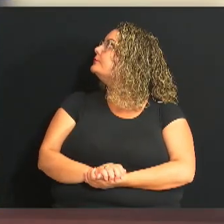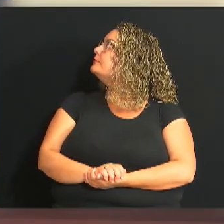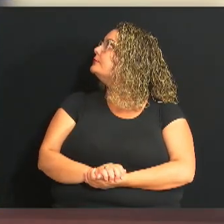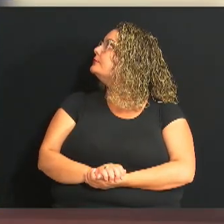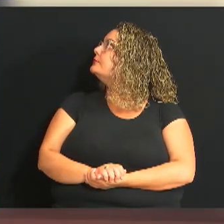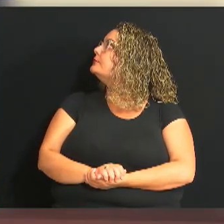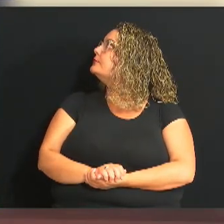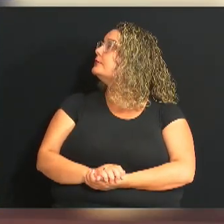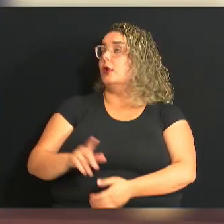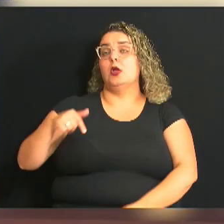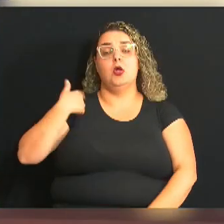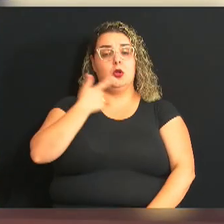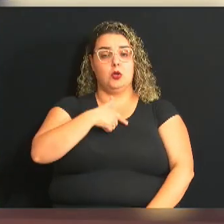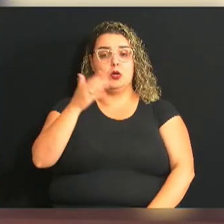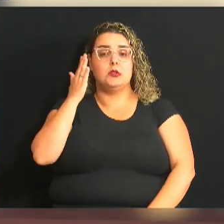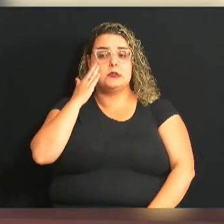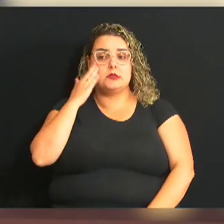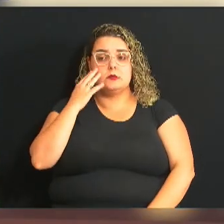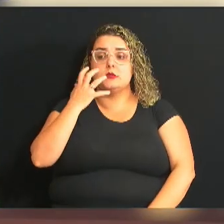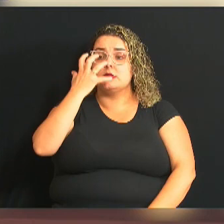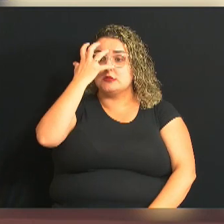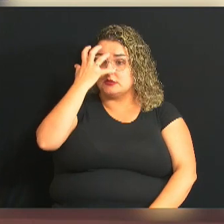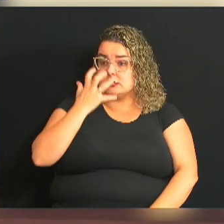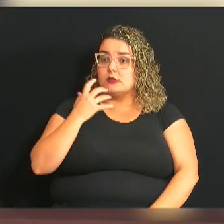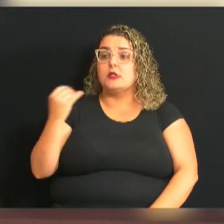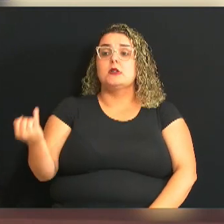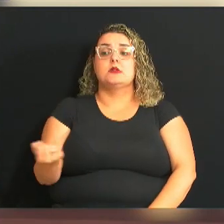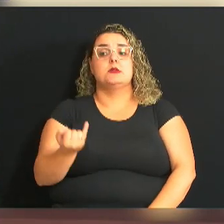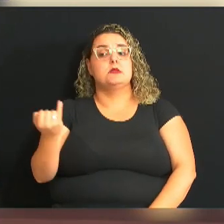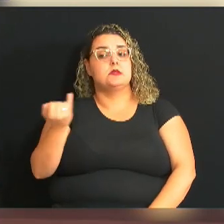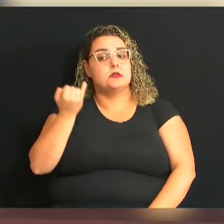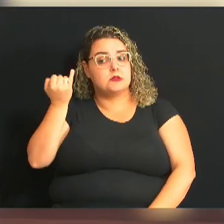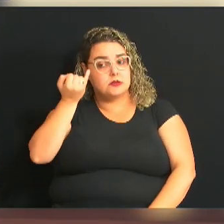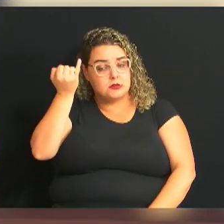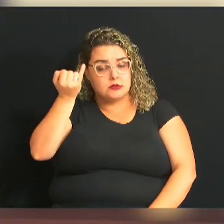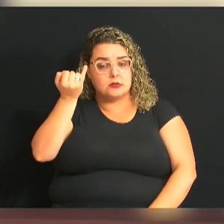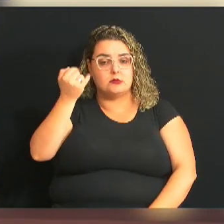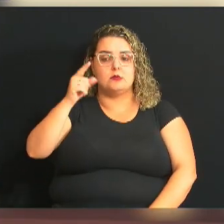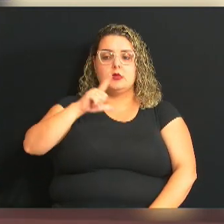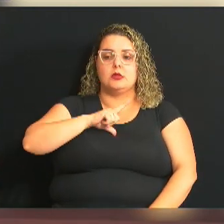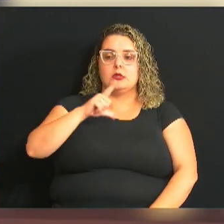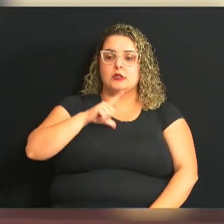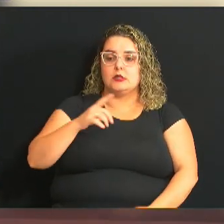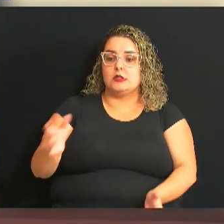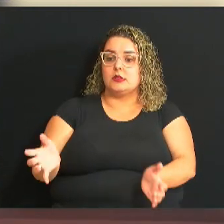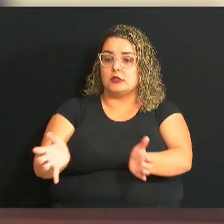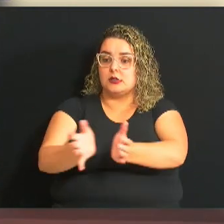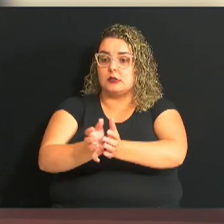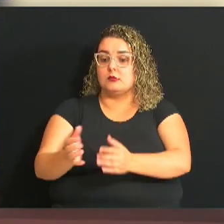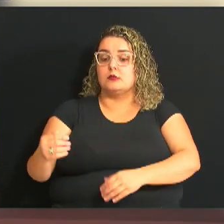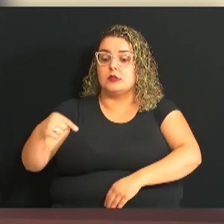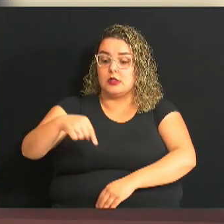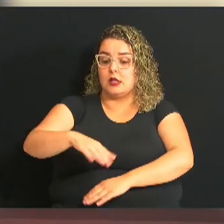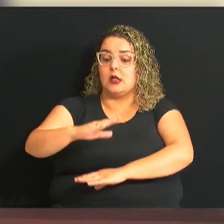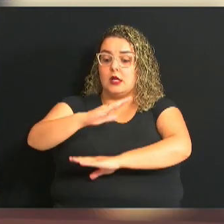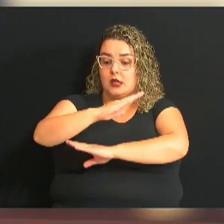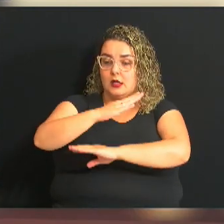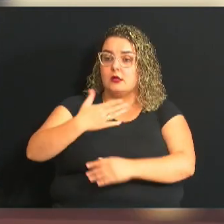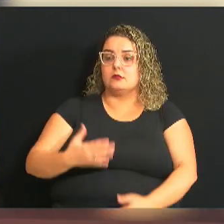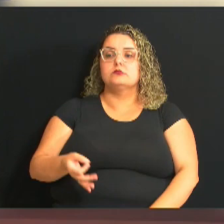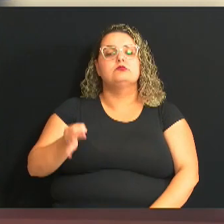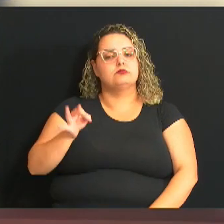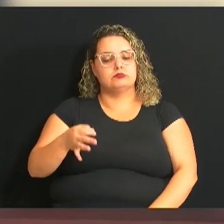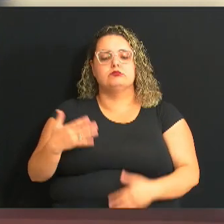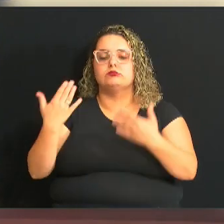Nós sabemos da seriedade e da importância que tem essa comissão para essa casa, então com certeza parabenizar a